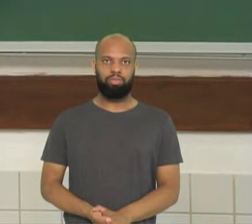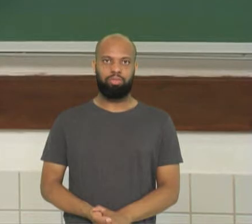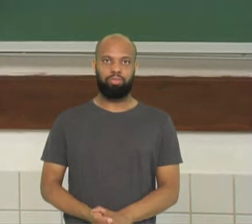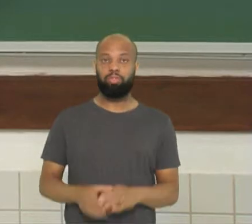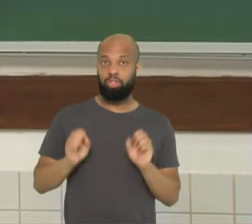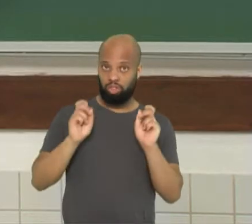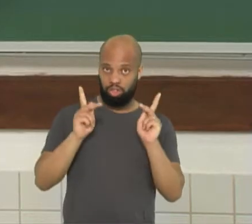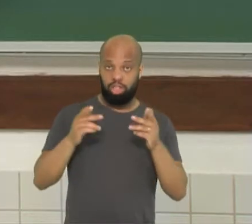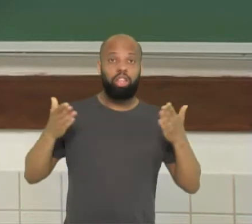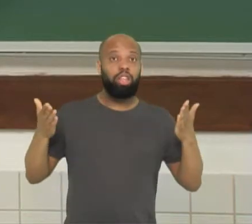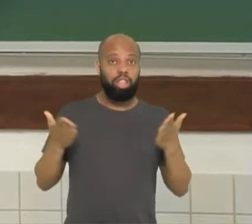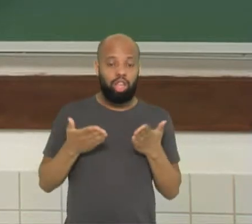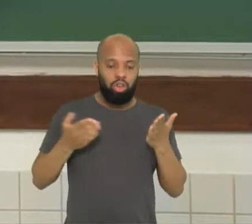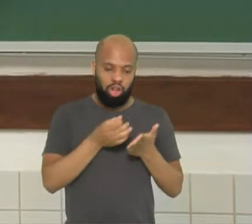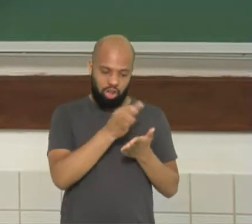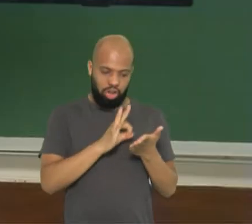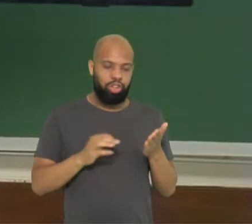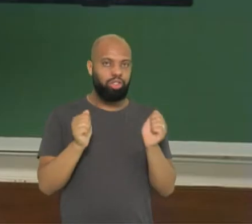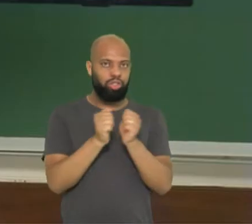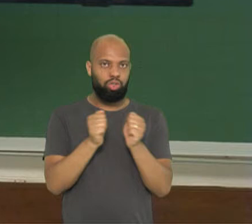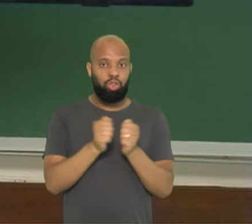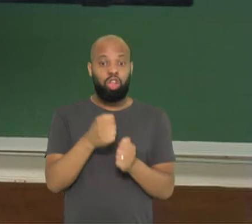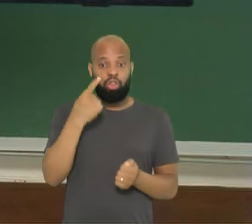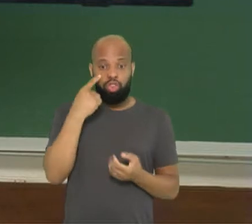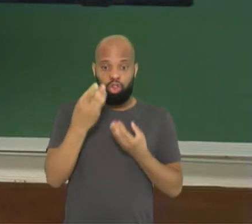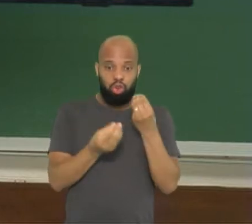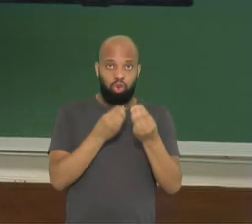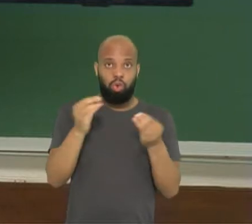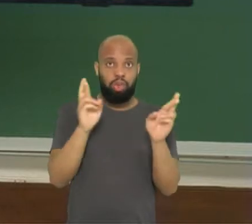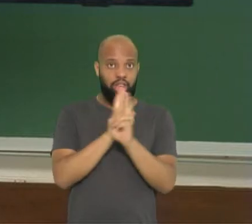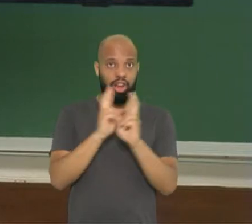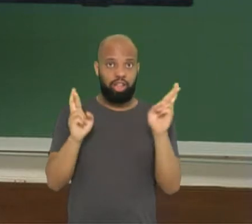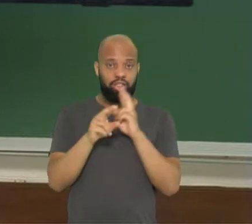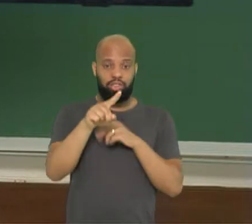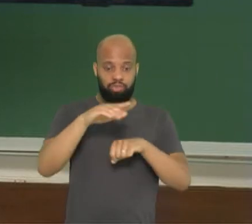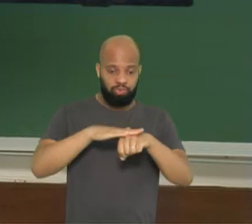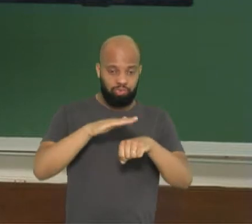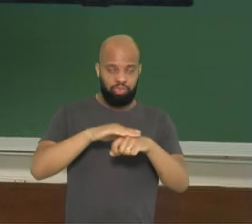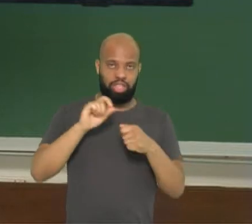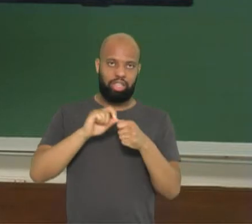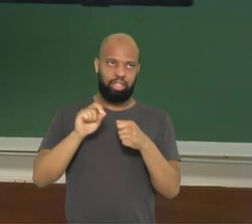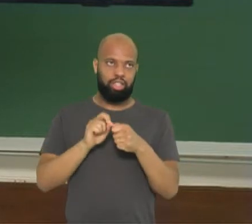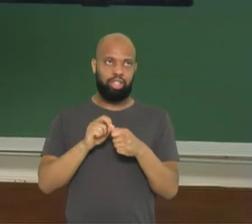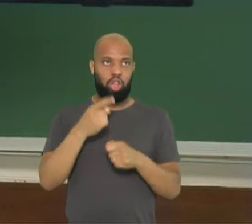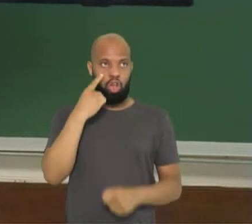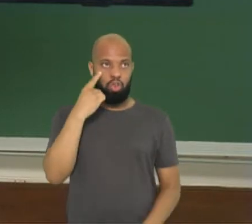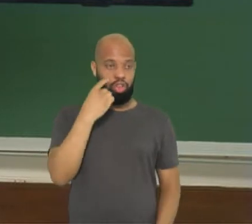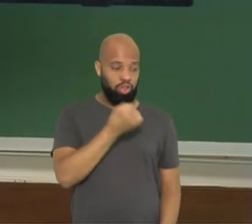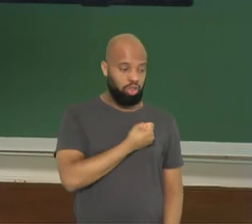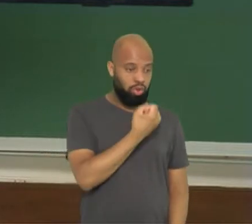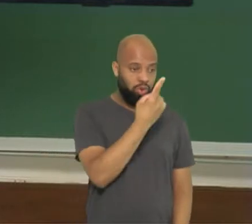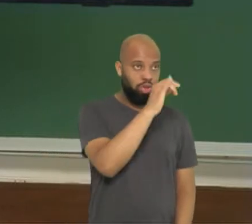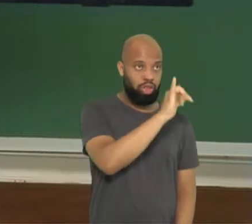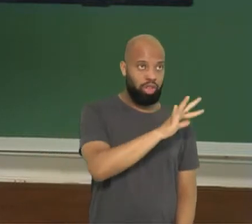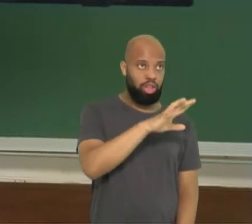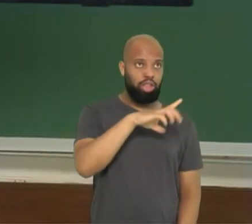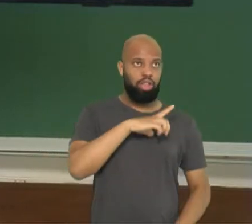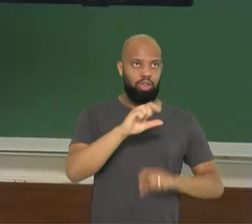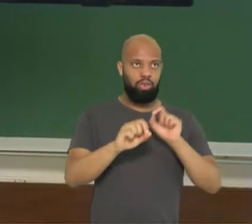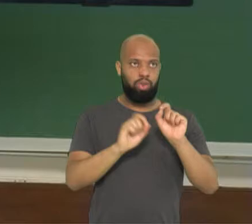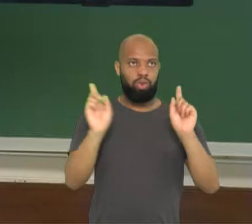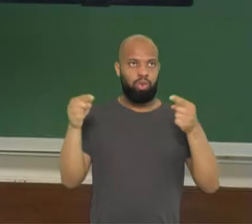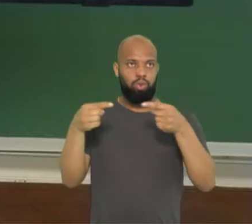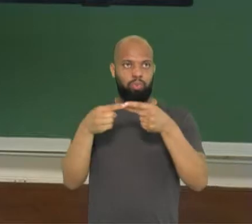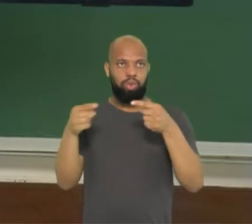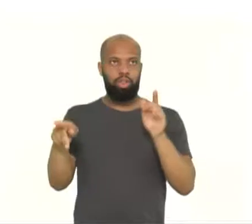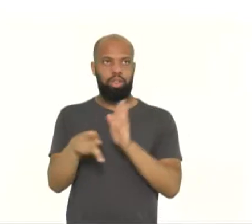Muito bem, vamos corrigir, vamos ver como que ficou a relação que você fez aí. Então, na imagem número 1, olha só, a